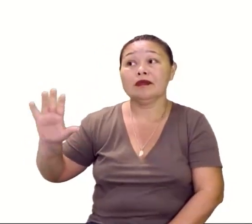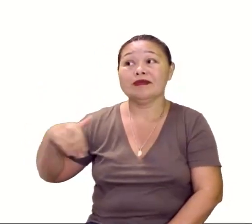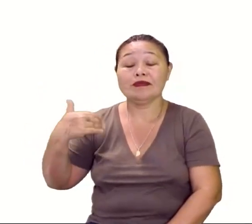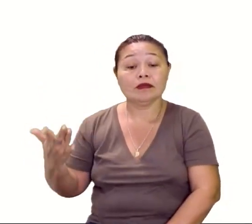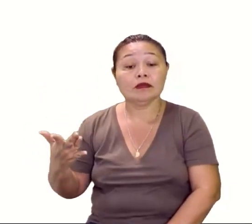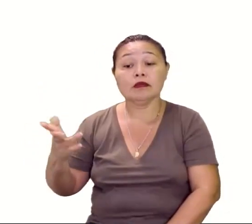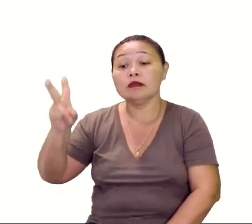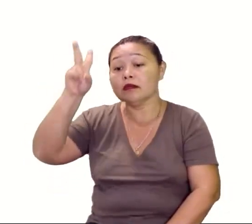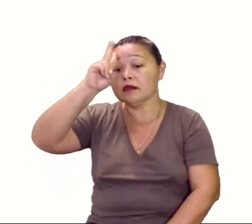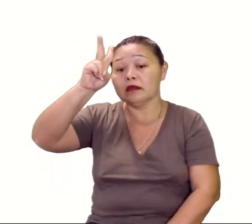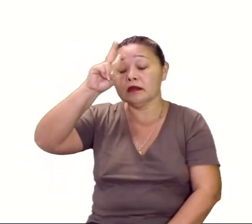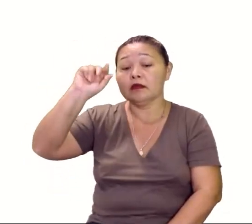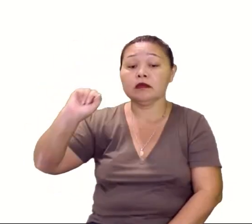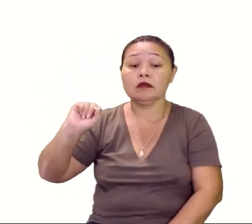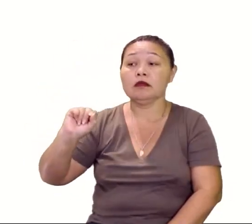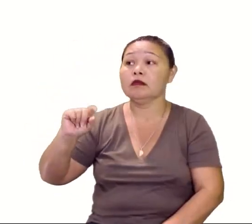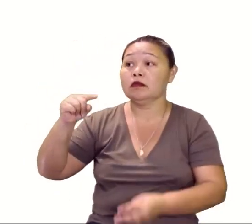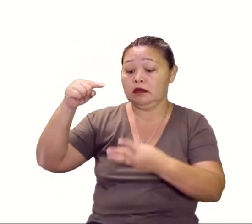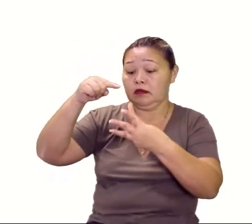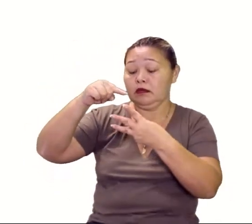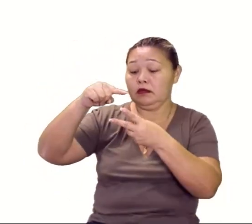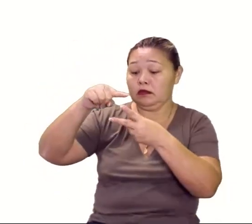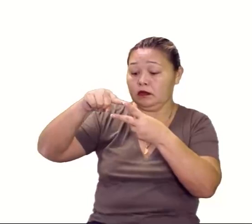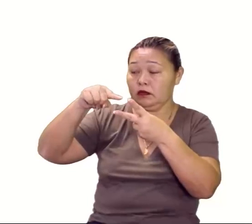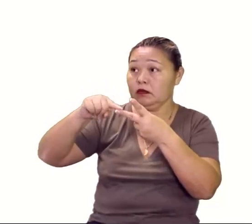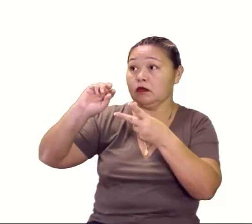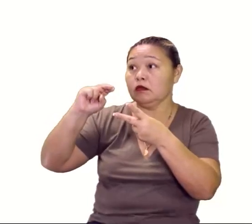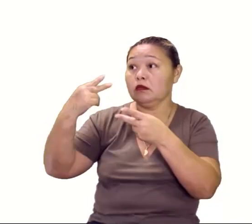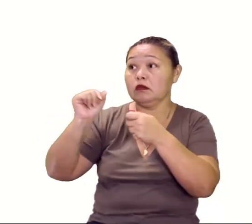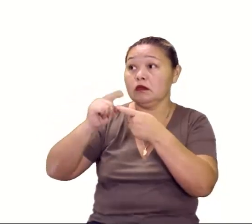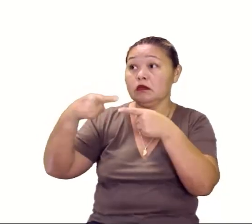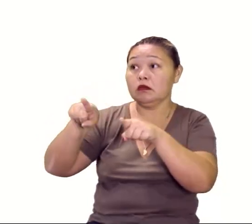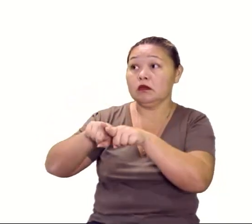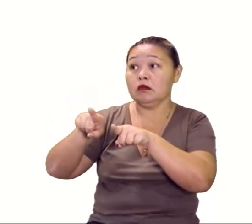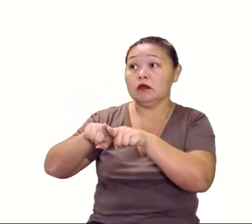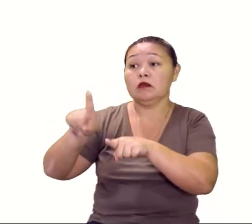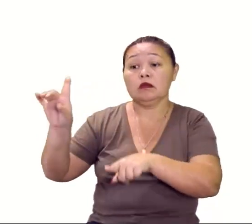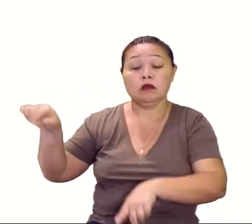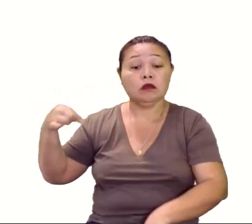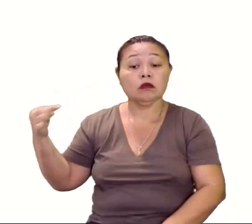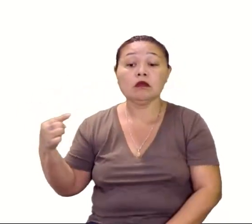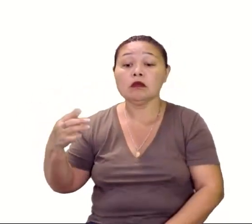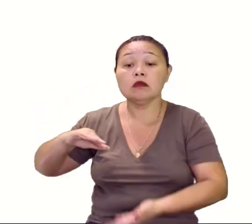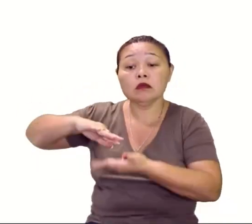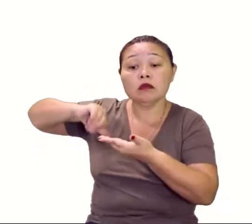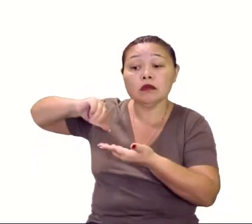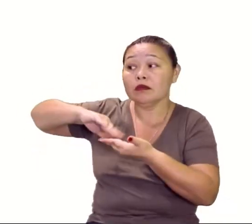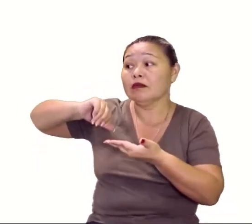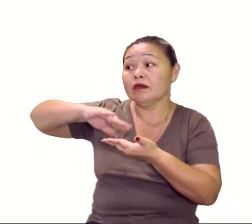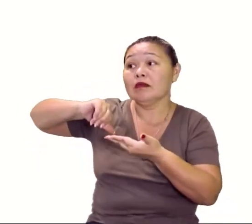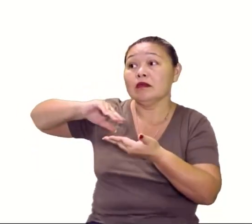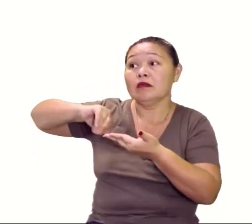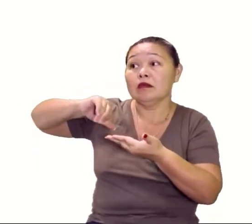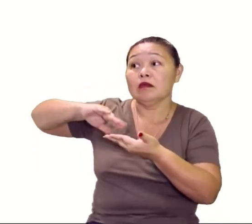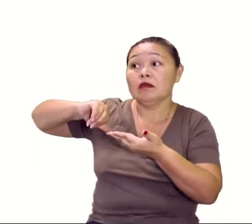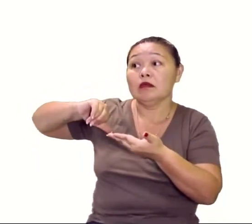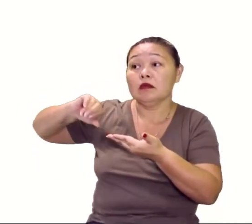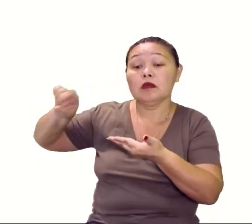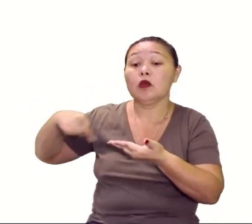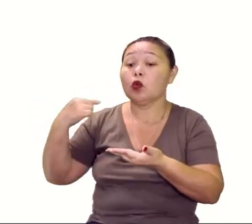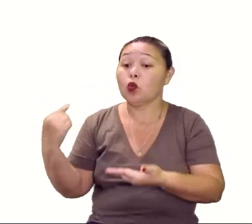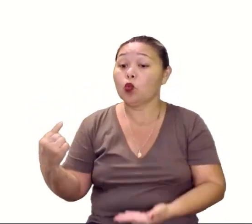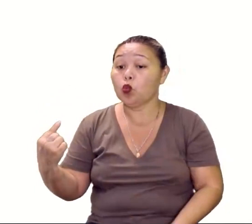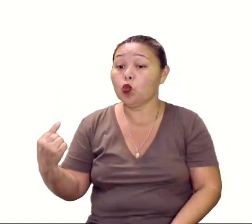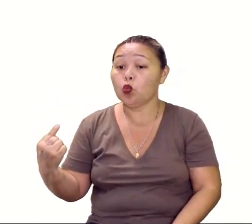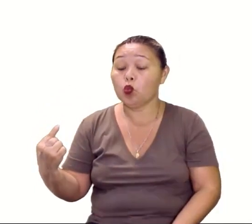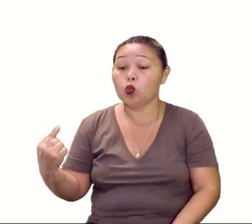mais. Lembrando que 2 grãos ou mais vai ficar de fora aqueles que cultivam apenas um. Tá